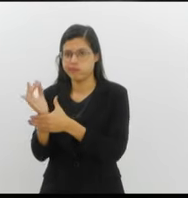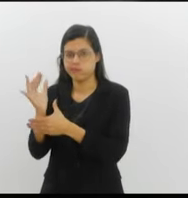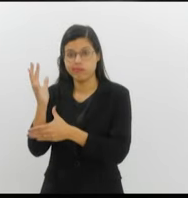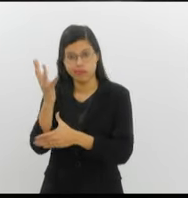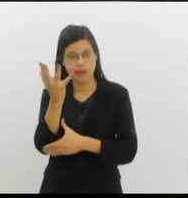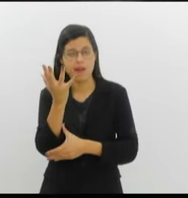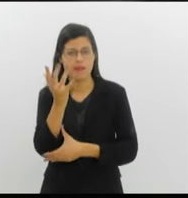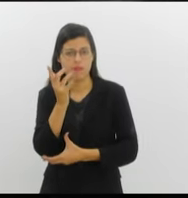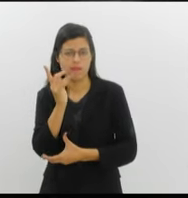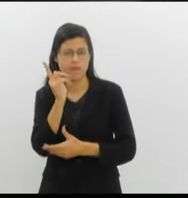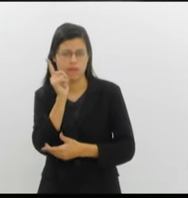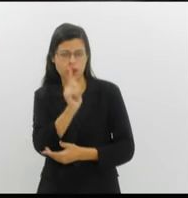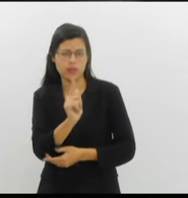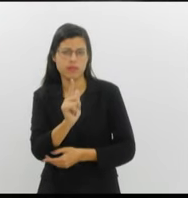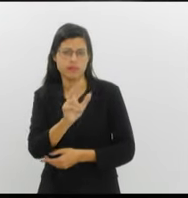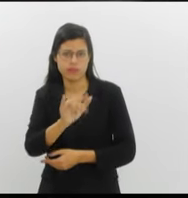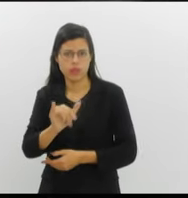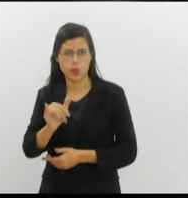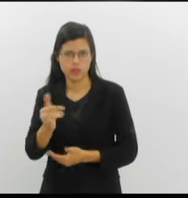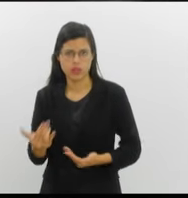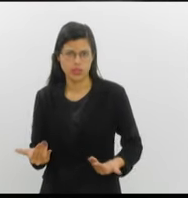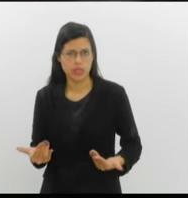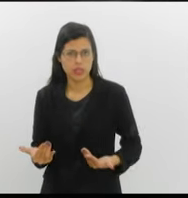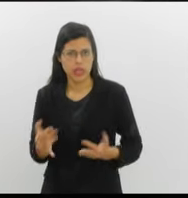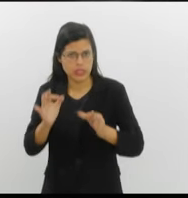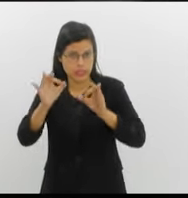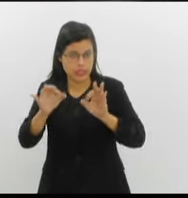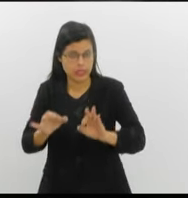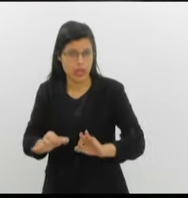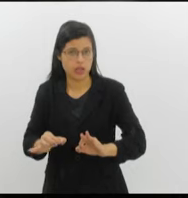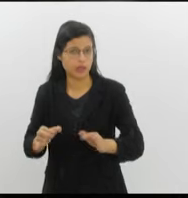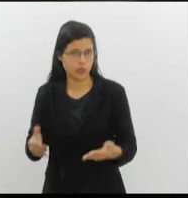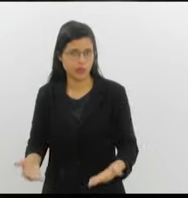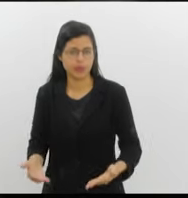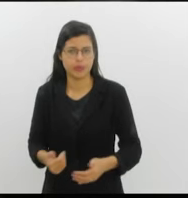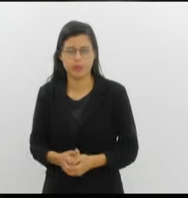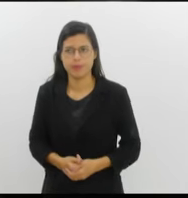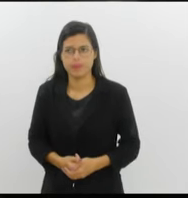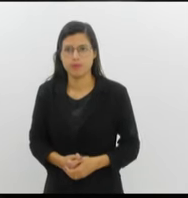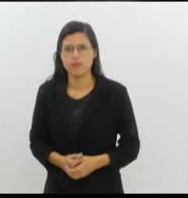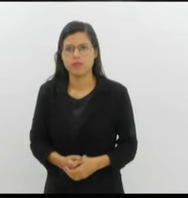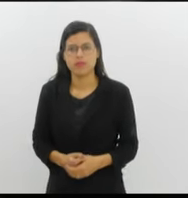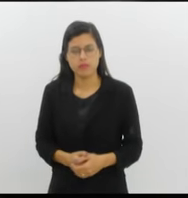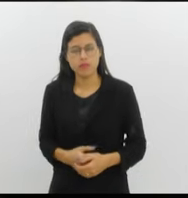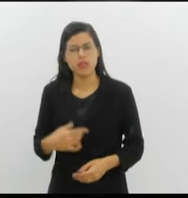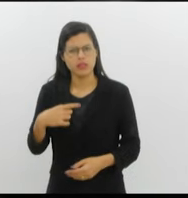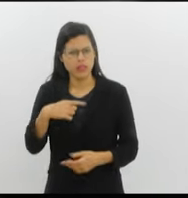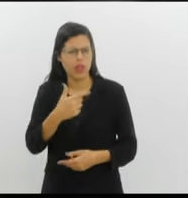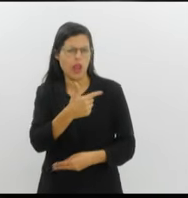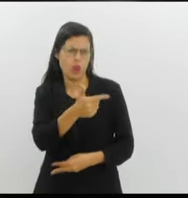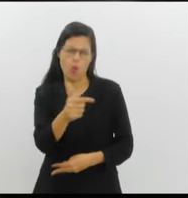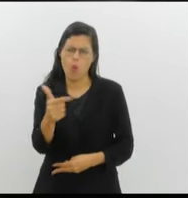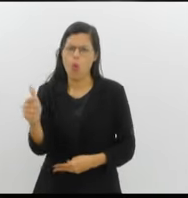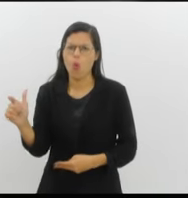pegar. É inexorável que isso aconteça. E é claro que tem outras formas mais garantidas, que